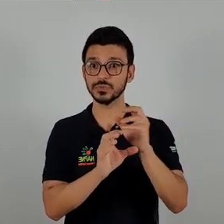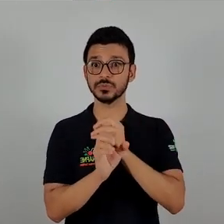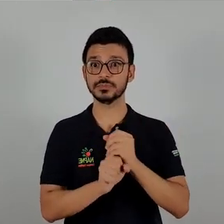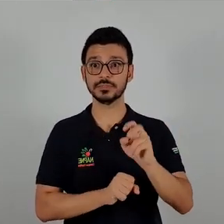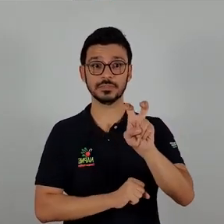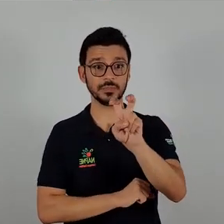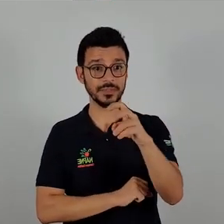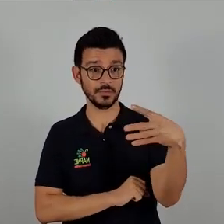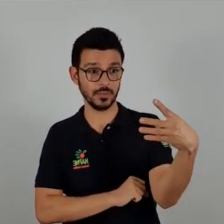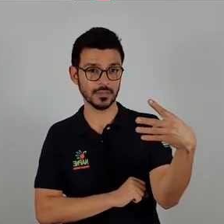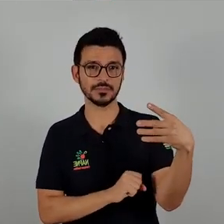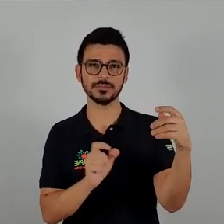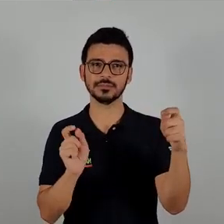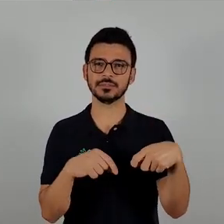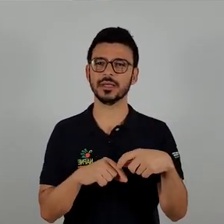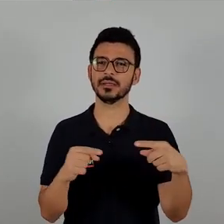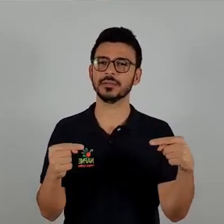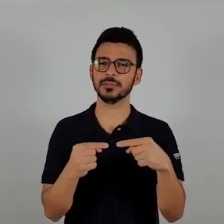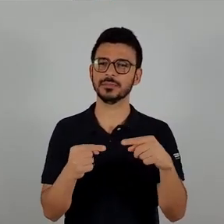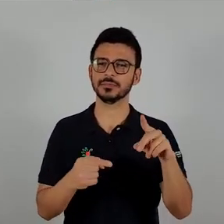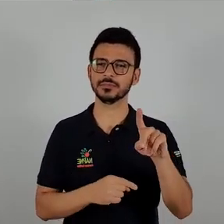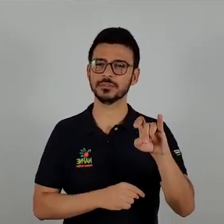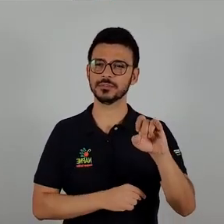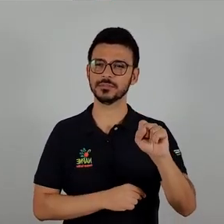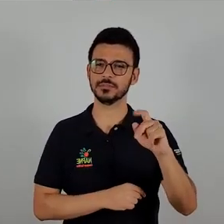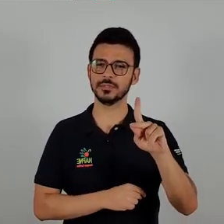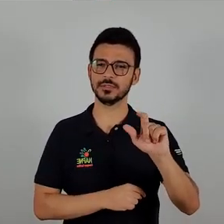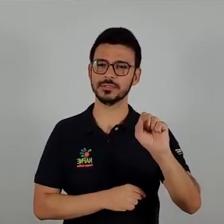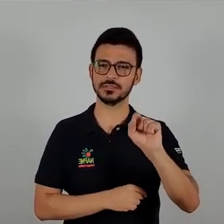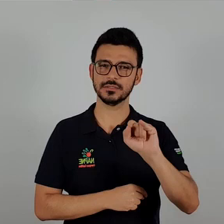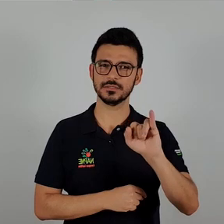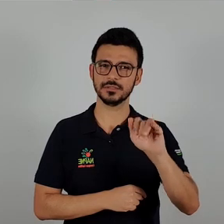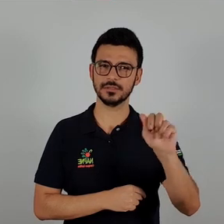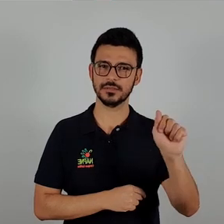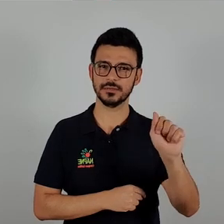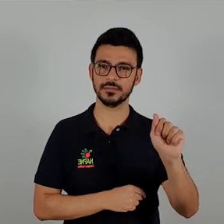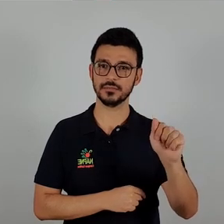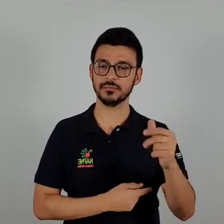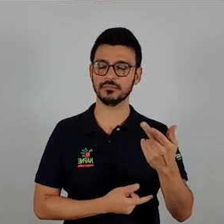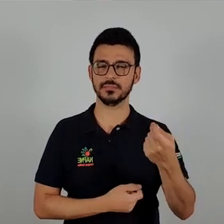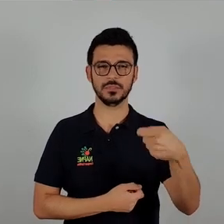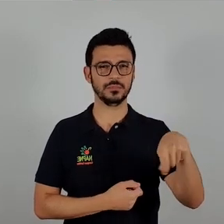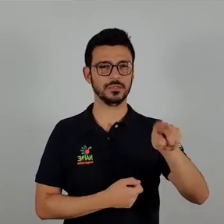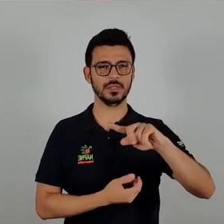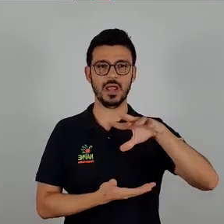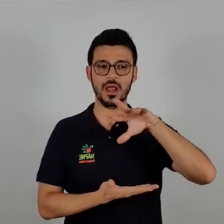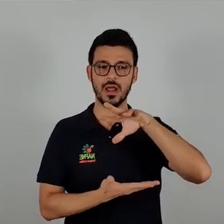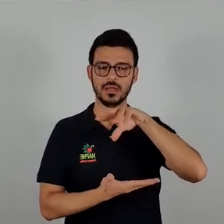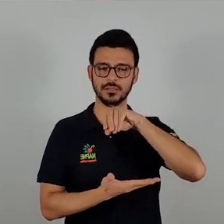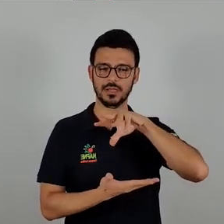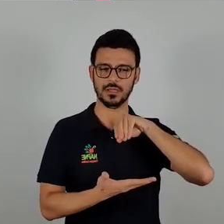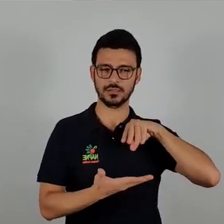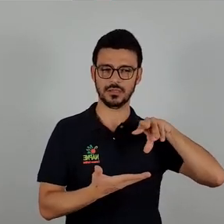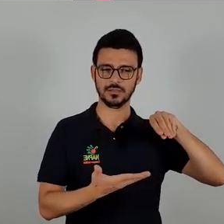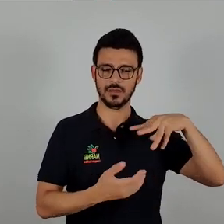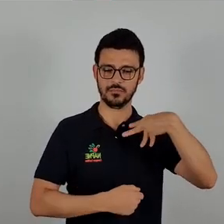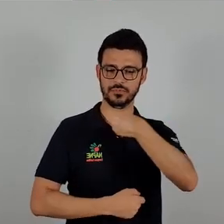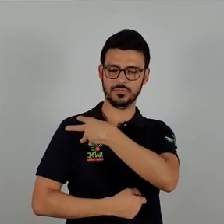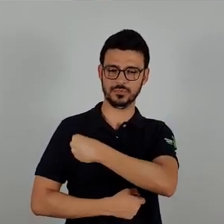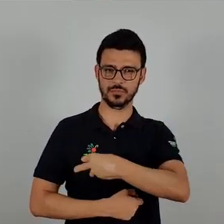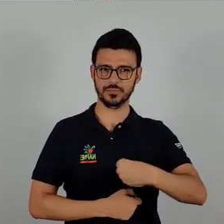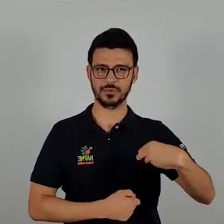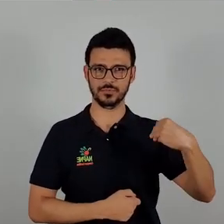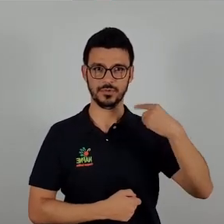e que fórmula a gente vai usar, entendeu? E daí faz uma anamnese com o tutor, com o histórico, a gente resolve isso aí facinho. Muito bom.